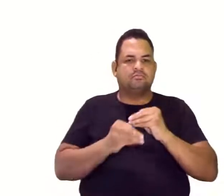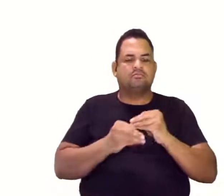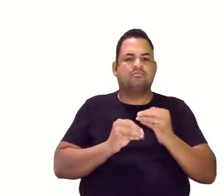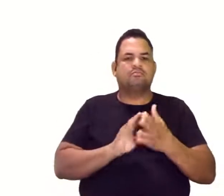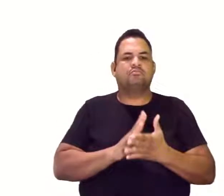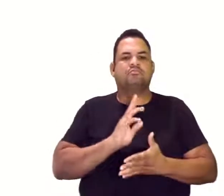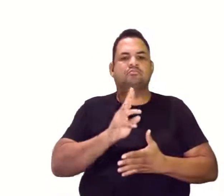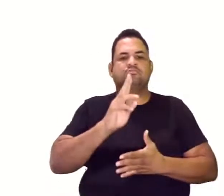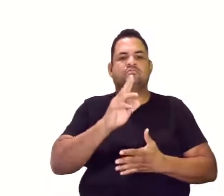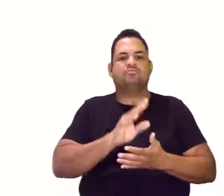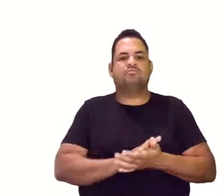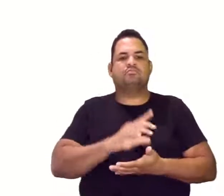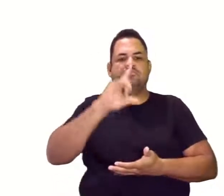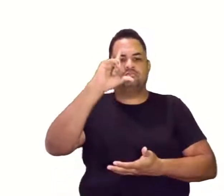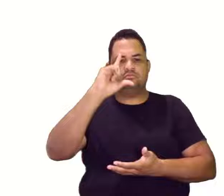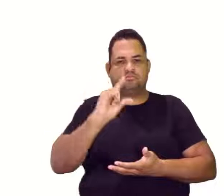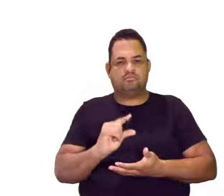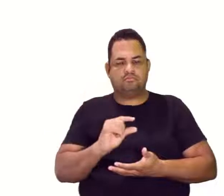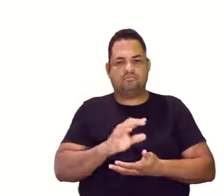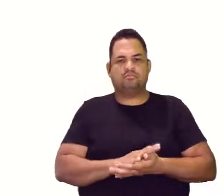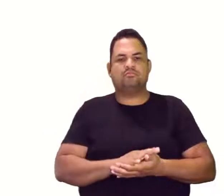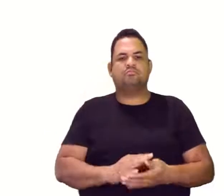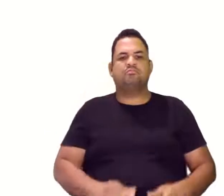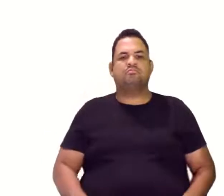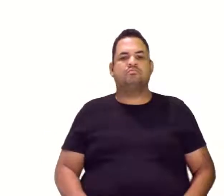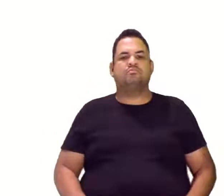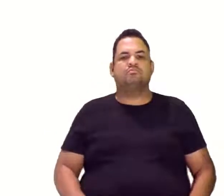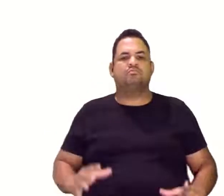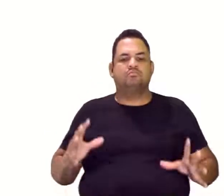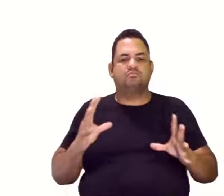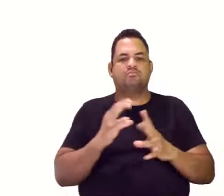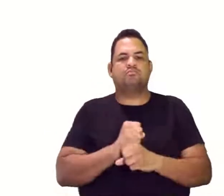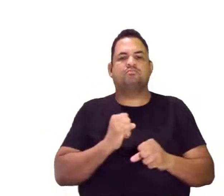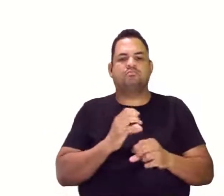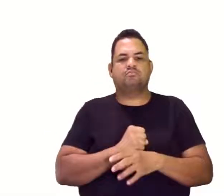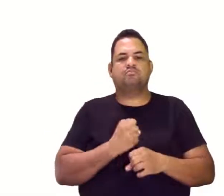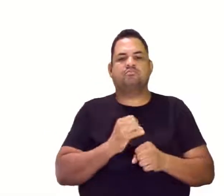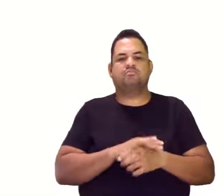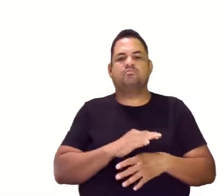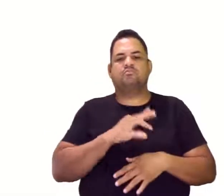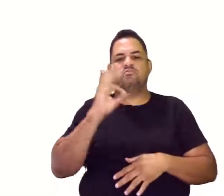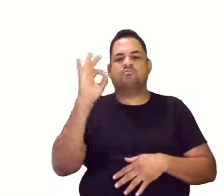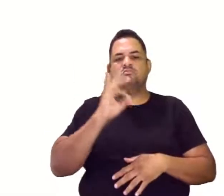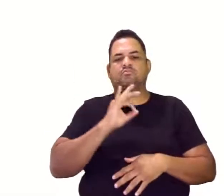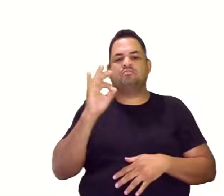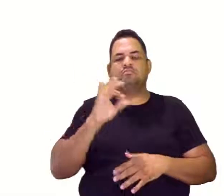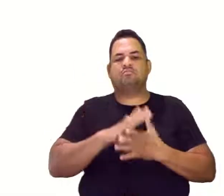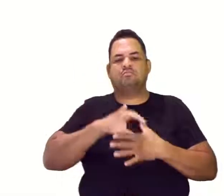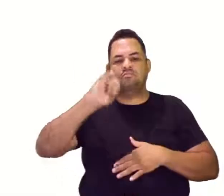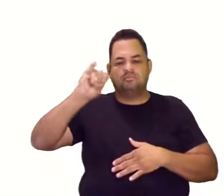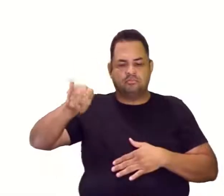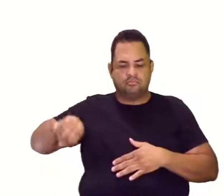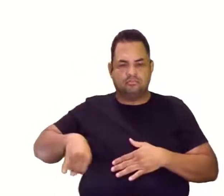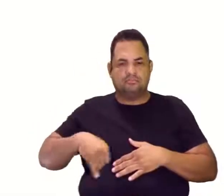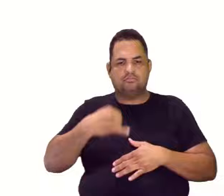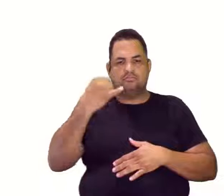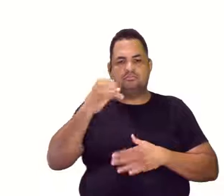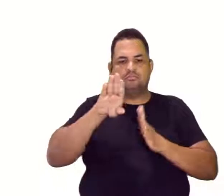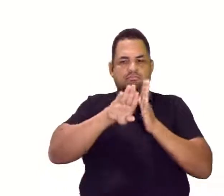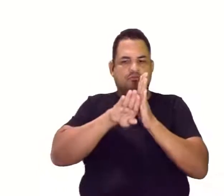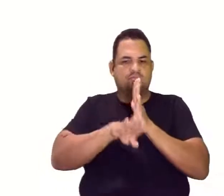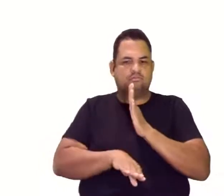o mesmo valor de despesas, reduzirá, aplicação matemática, cálculo de porcentagens, juros